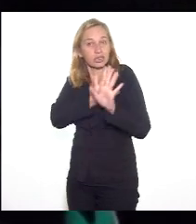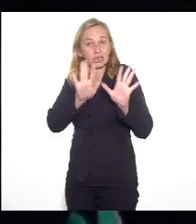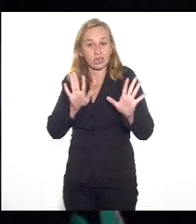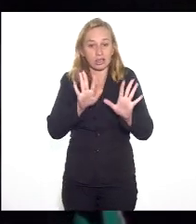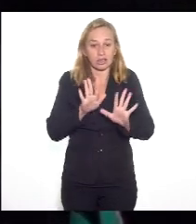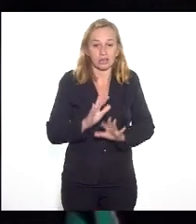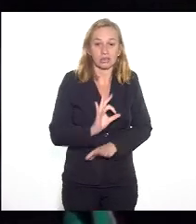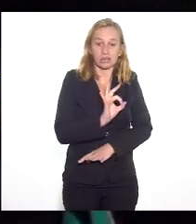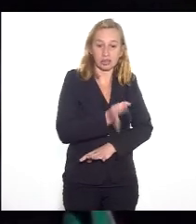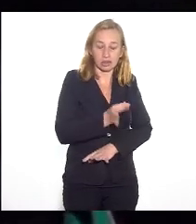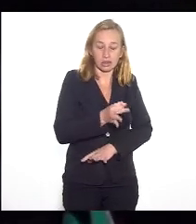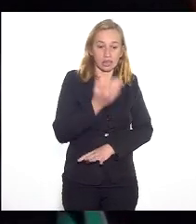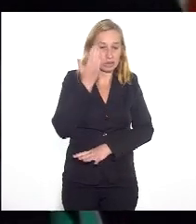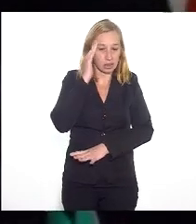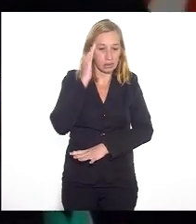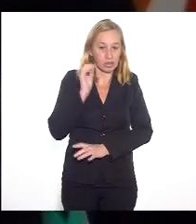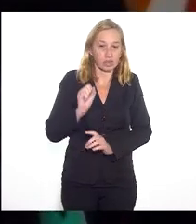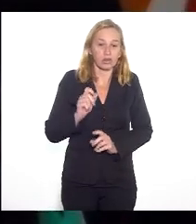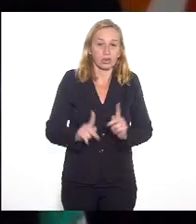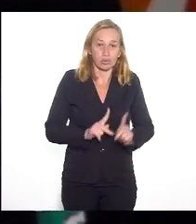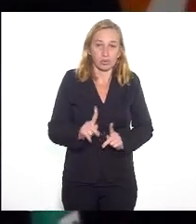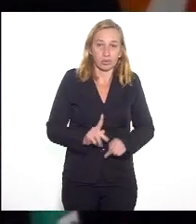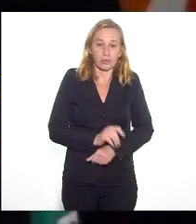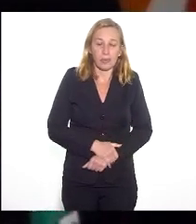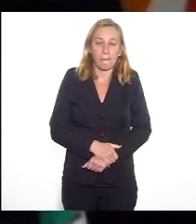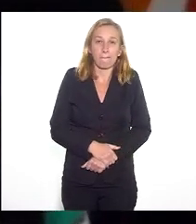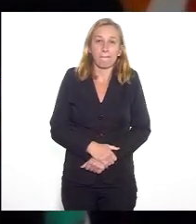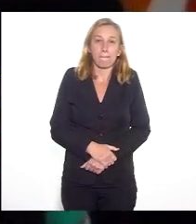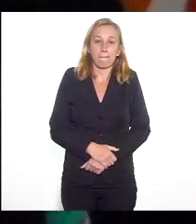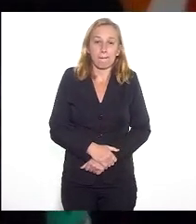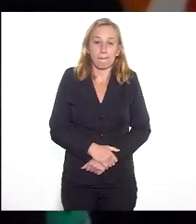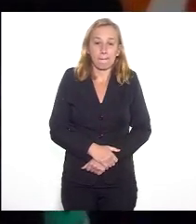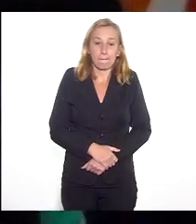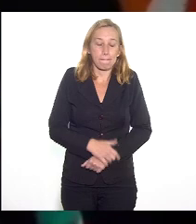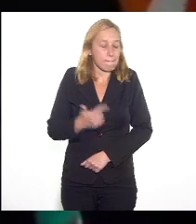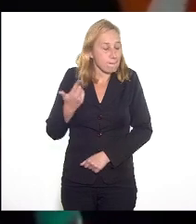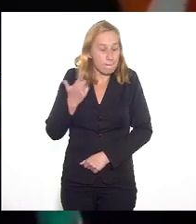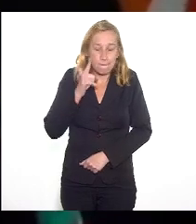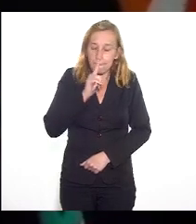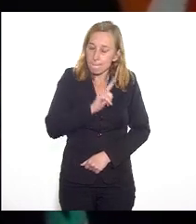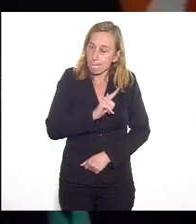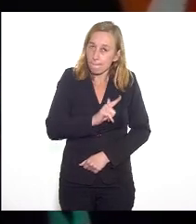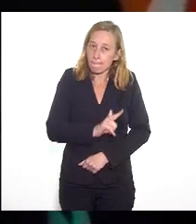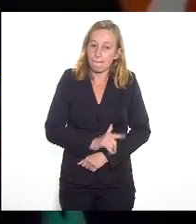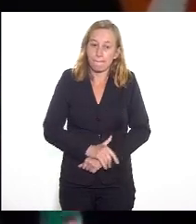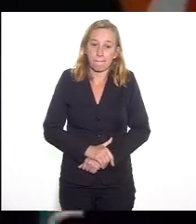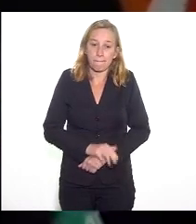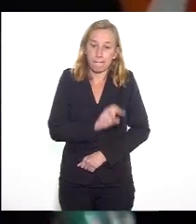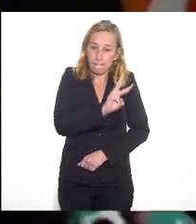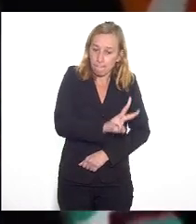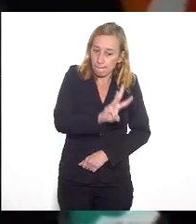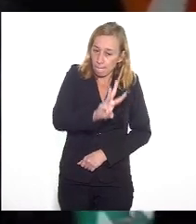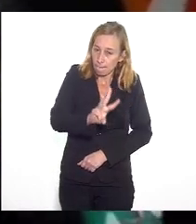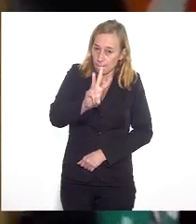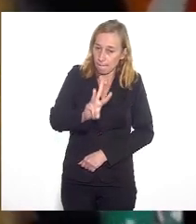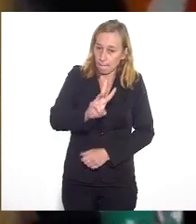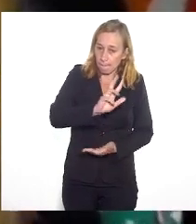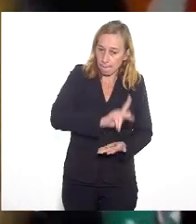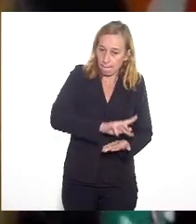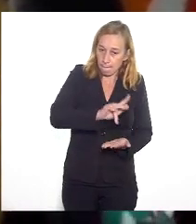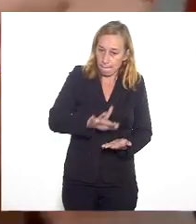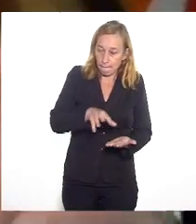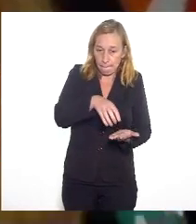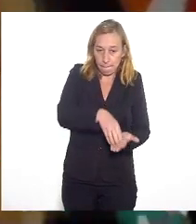para fácil entendimento da população. Ainda que não consigamos que esteja nos sites dos diversos